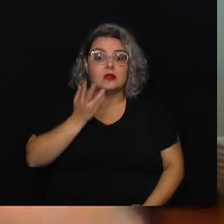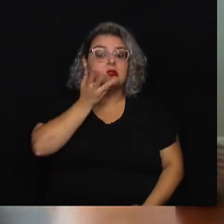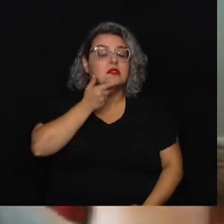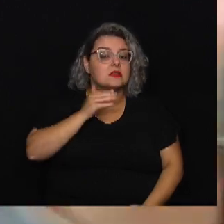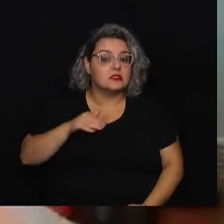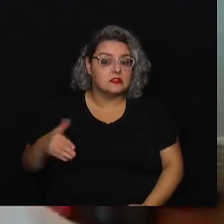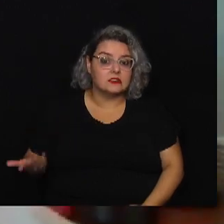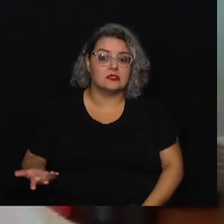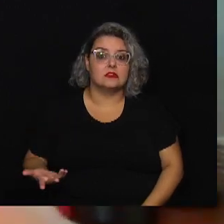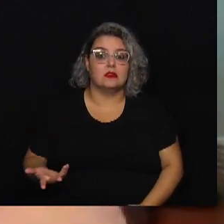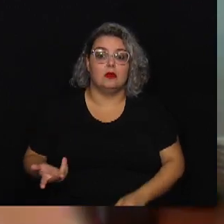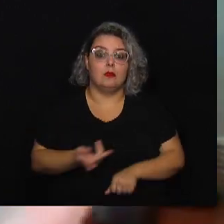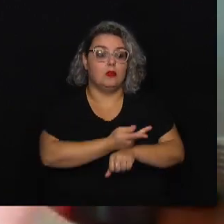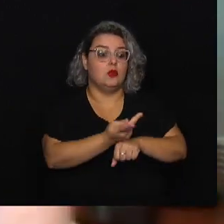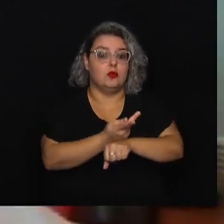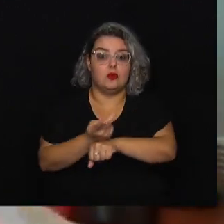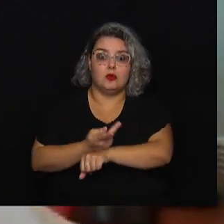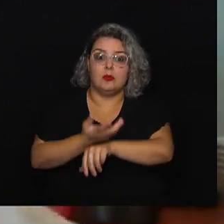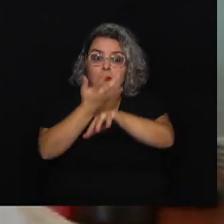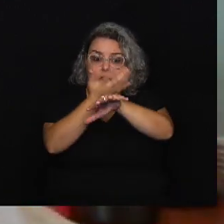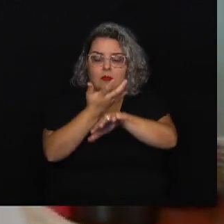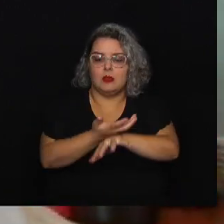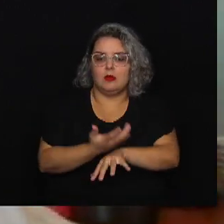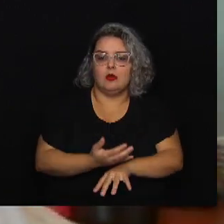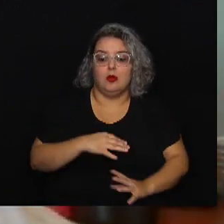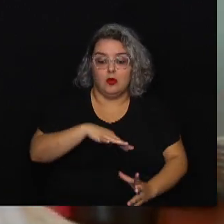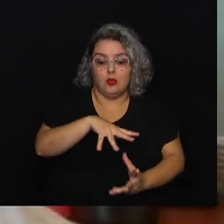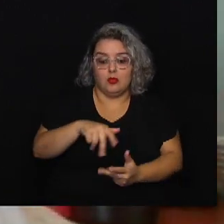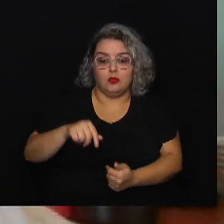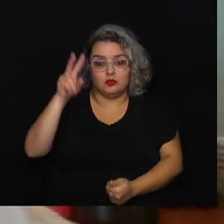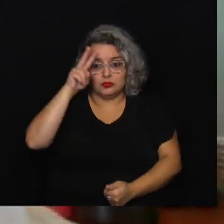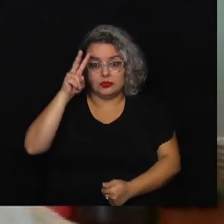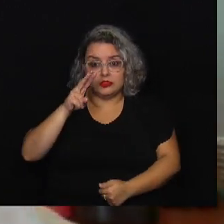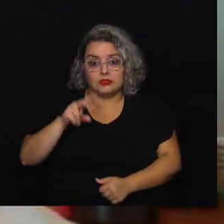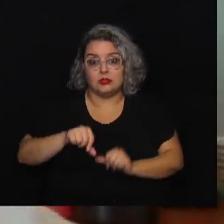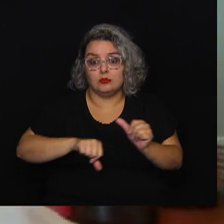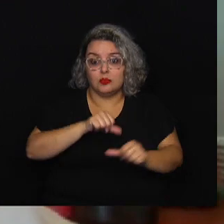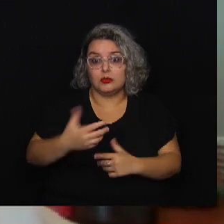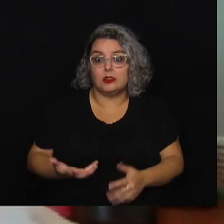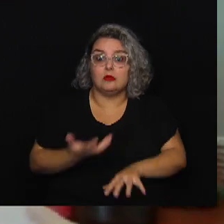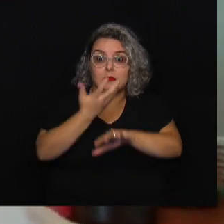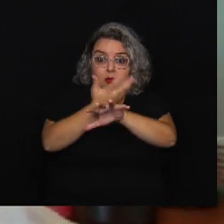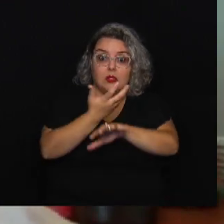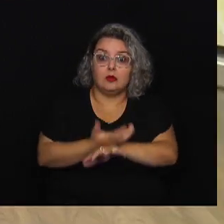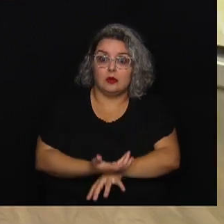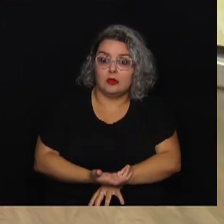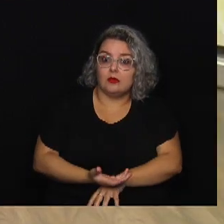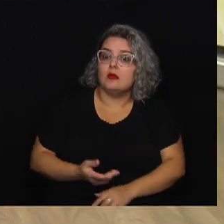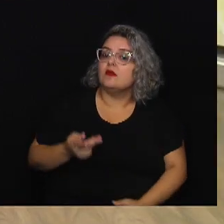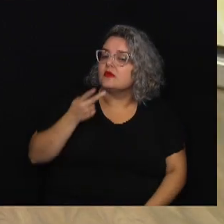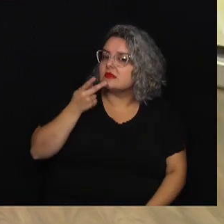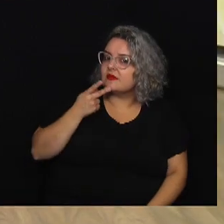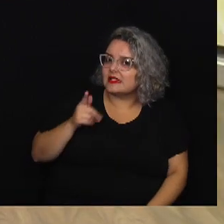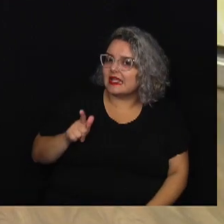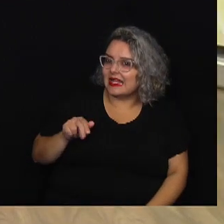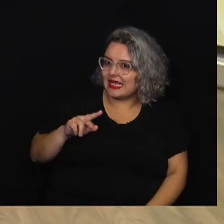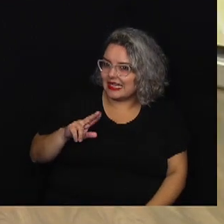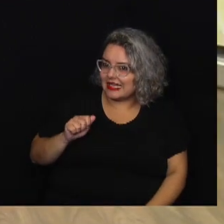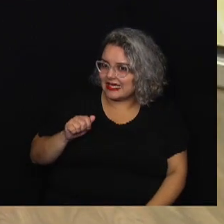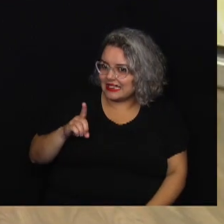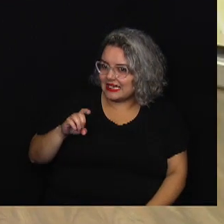currículo também vai ter. O rumo da história mudou, por que o currículo não vai mudar? Uma Né? Não mudança na dá para a grade gente escolar, Maria da Paz, você